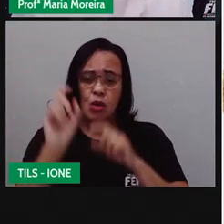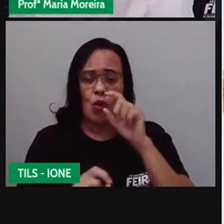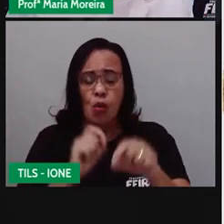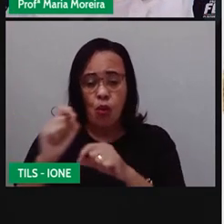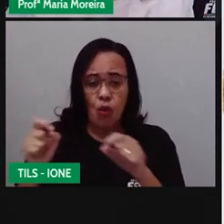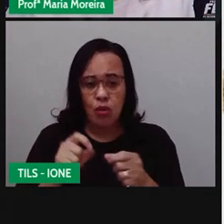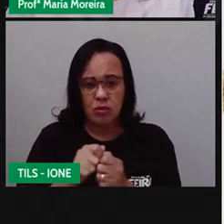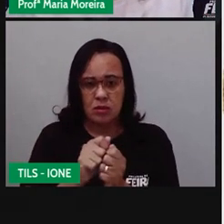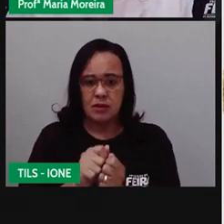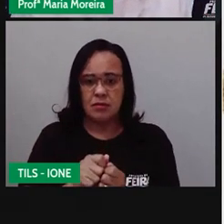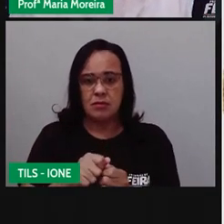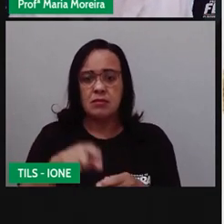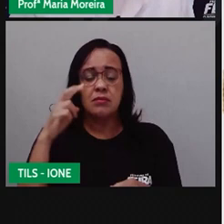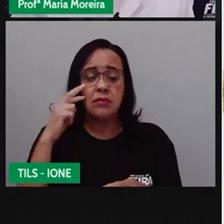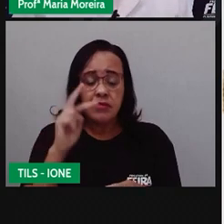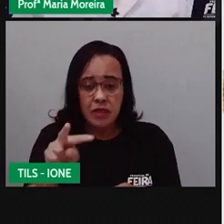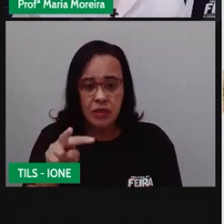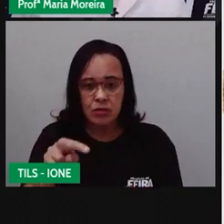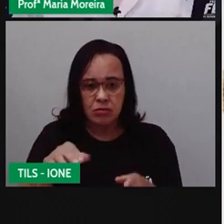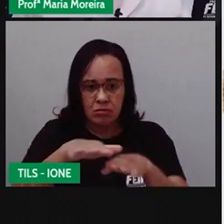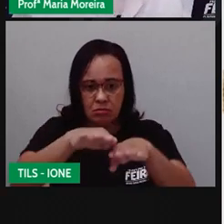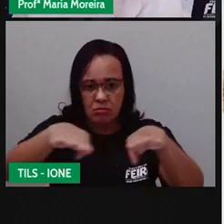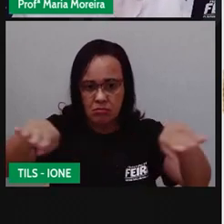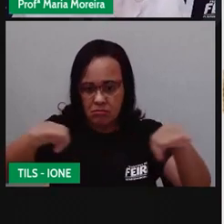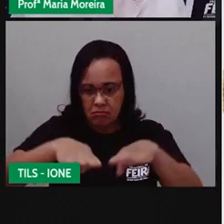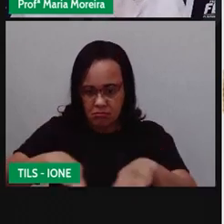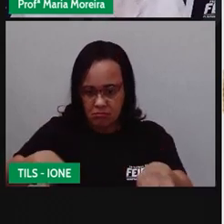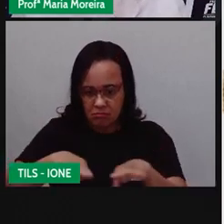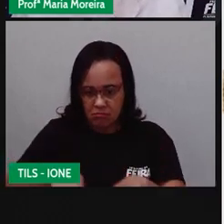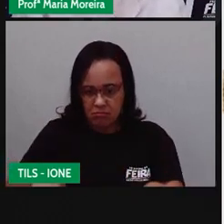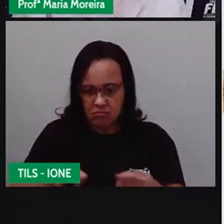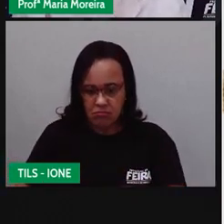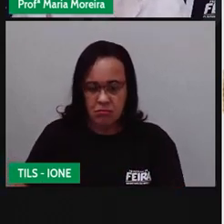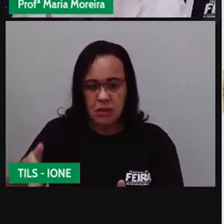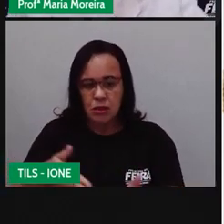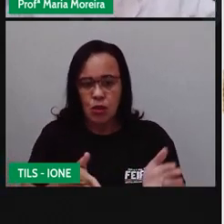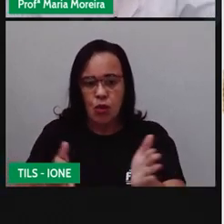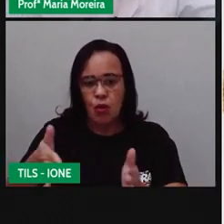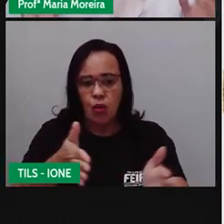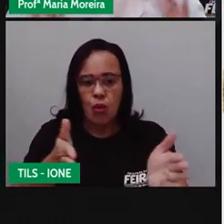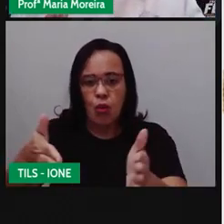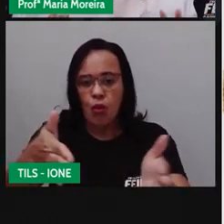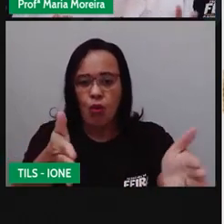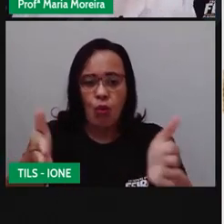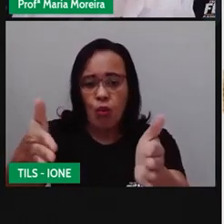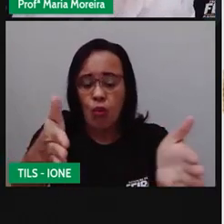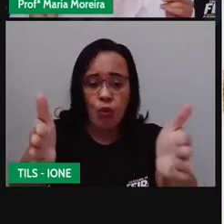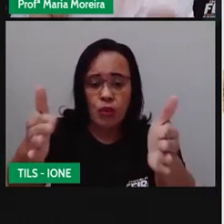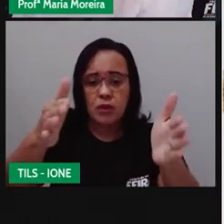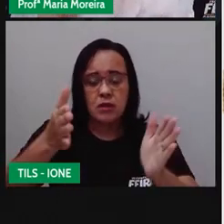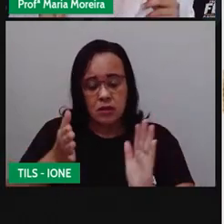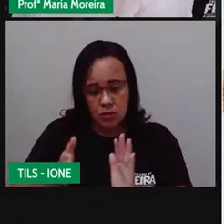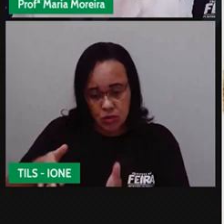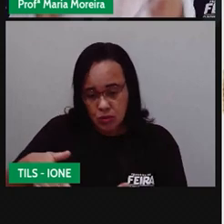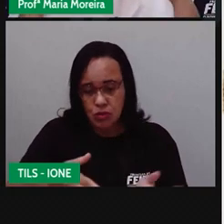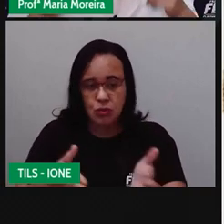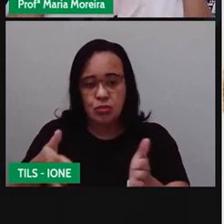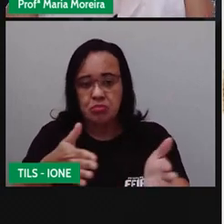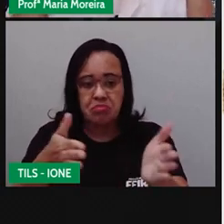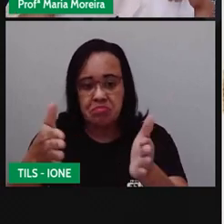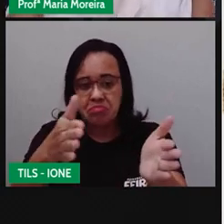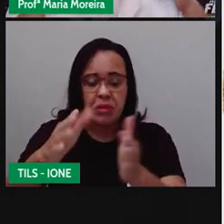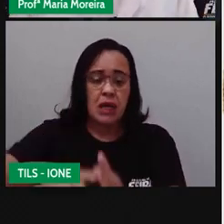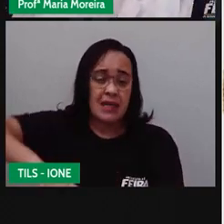estradas pavimentadas. Olha só, a ideia de estrada, né, do caminho aí, já é uma coisa bem,